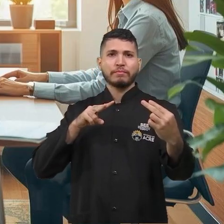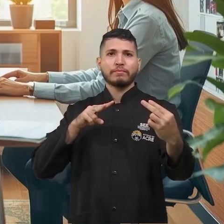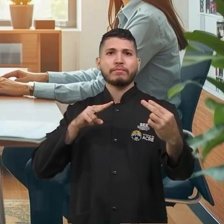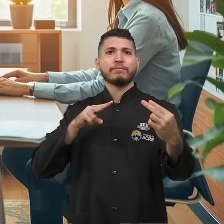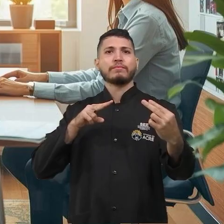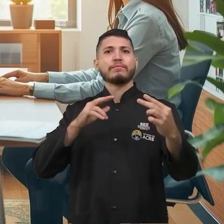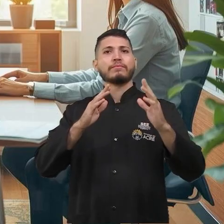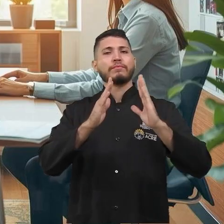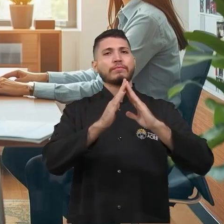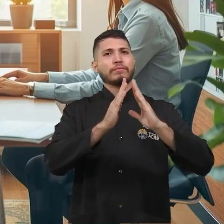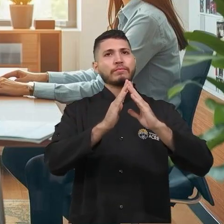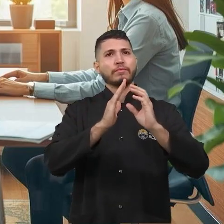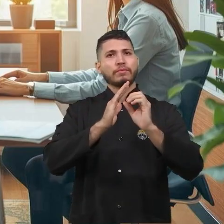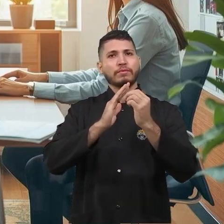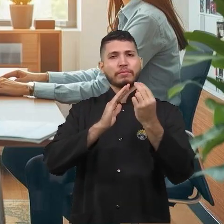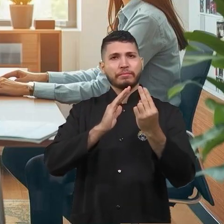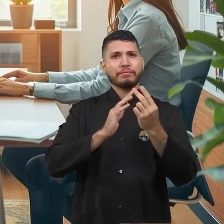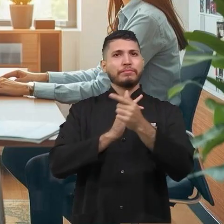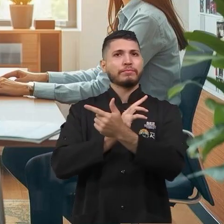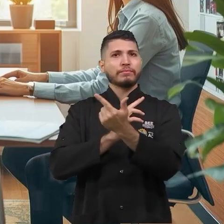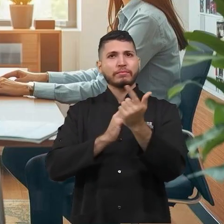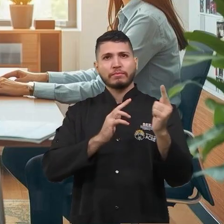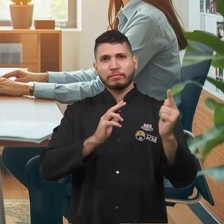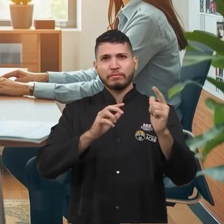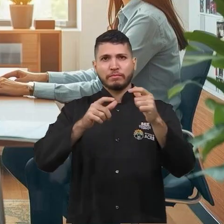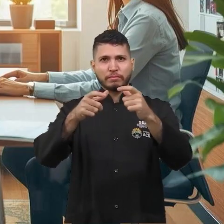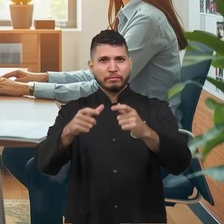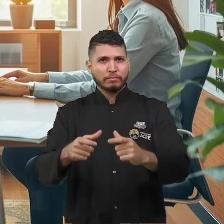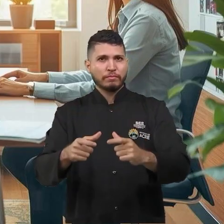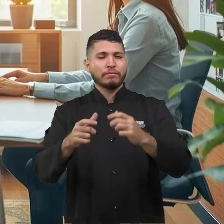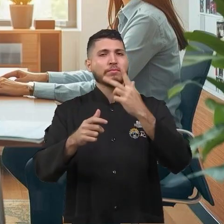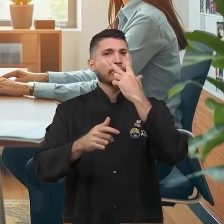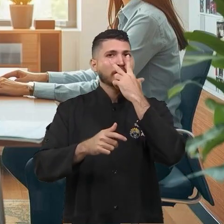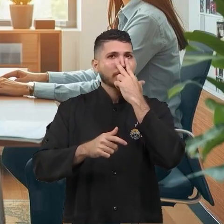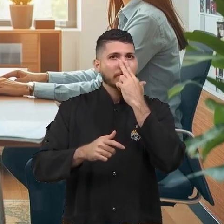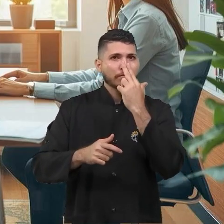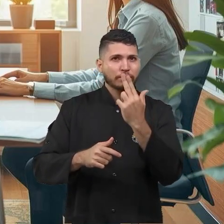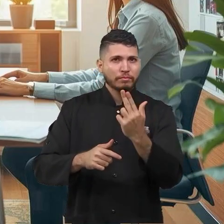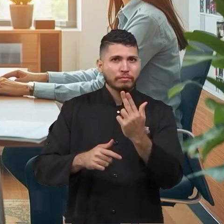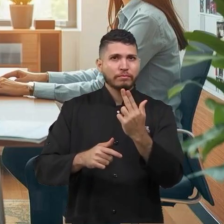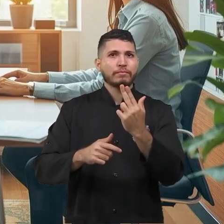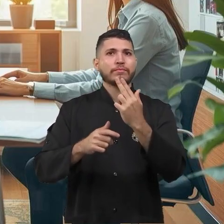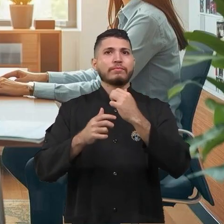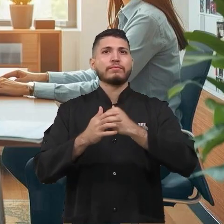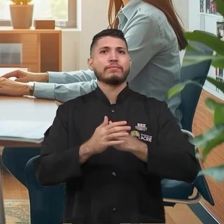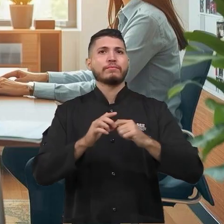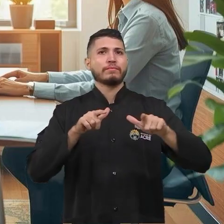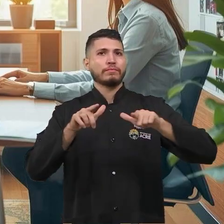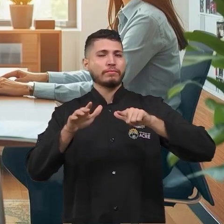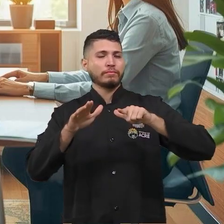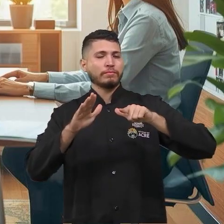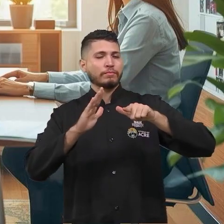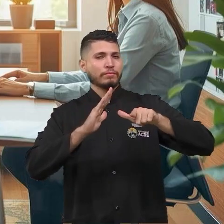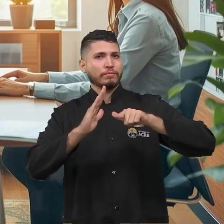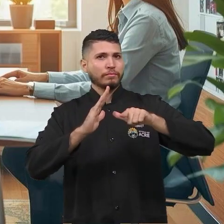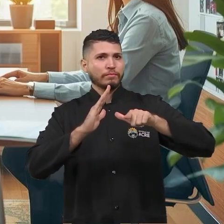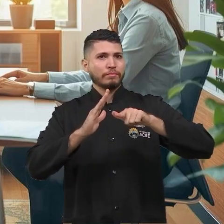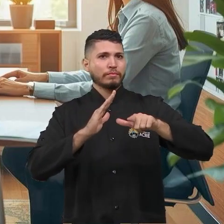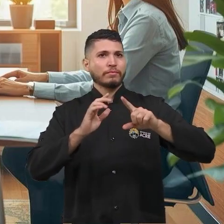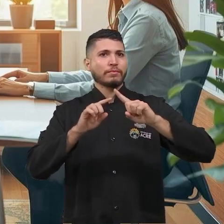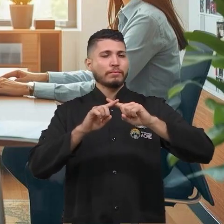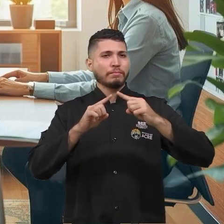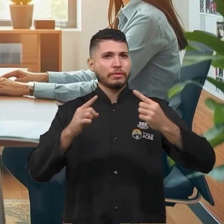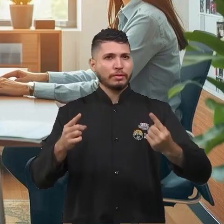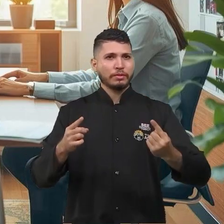até mesmo em outro local. Sim, ele é bem parecido com o home office. Só que